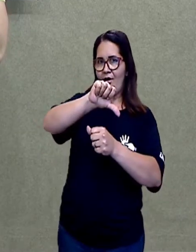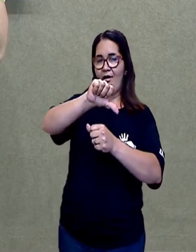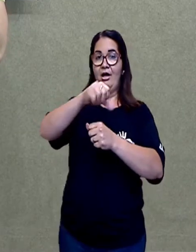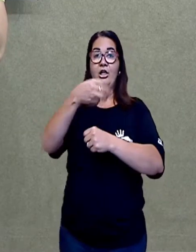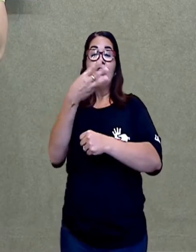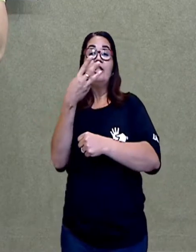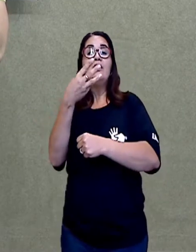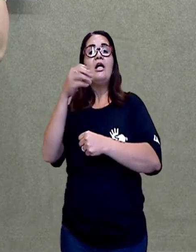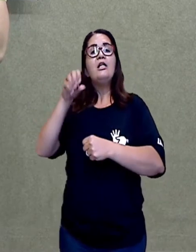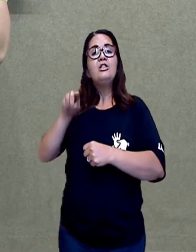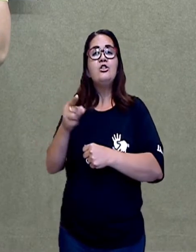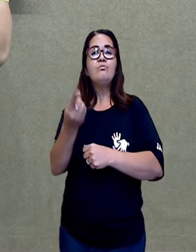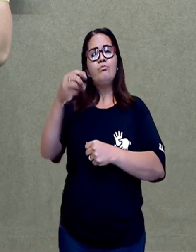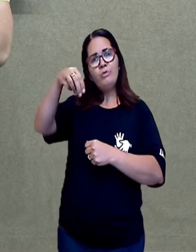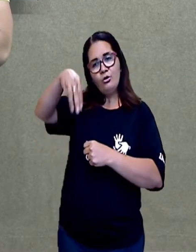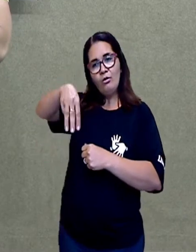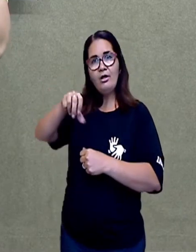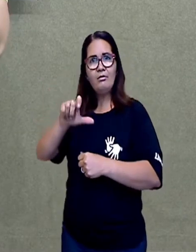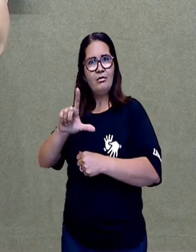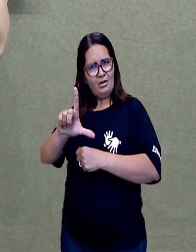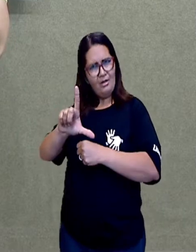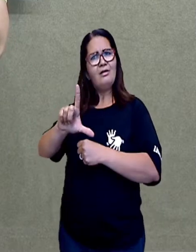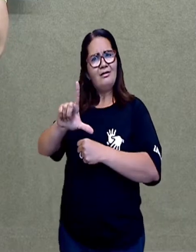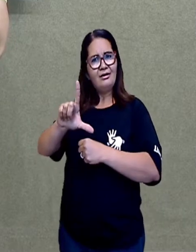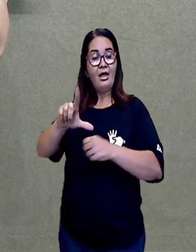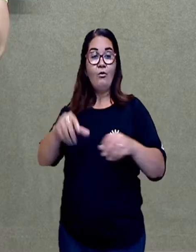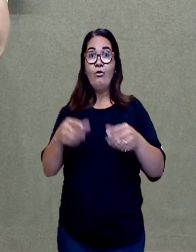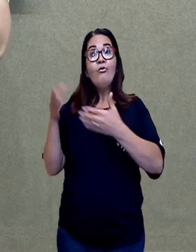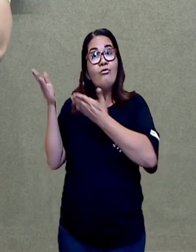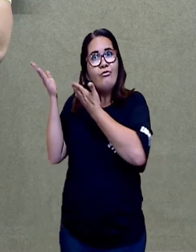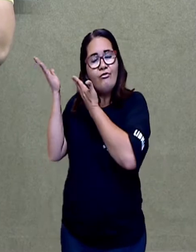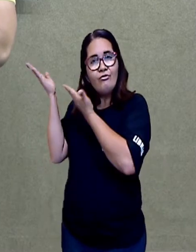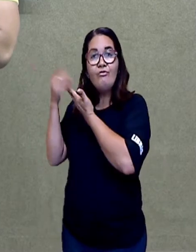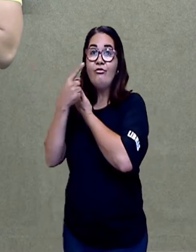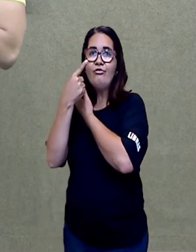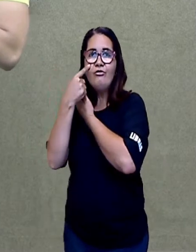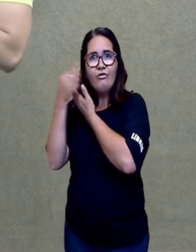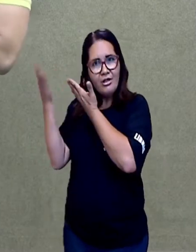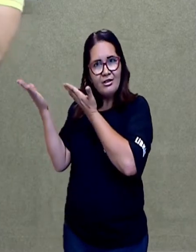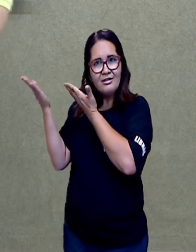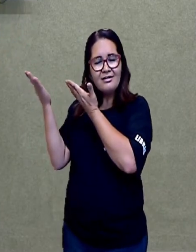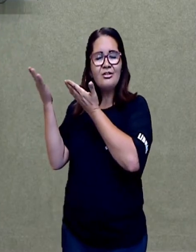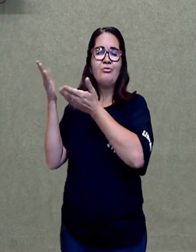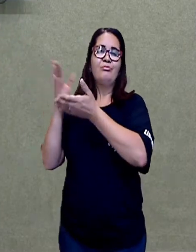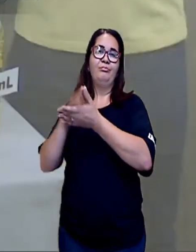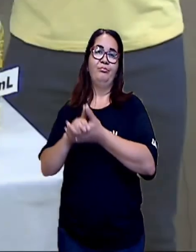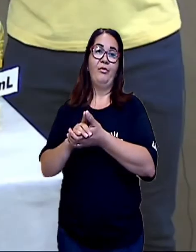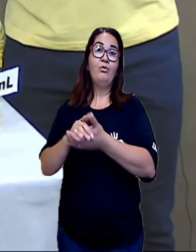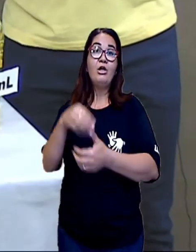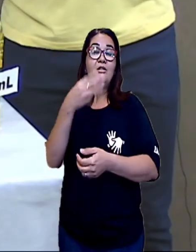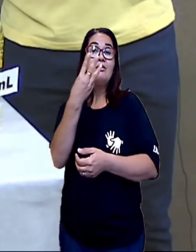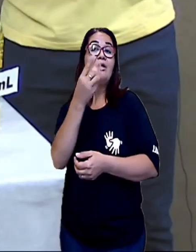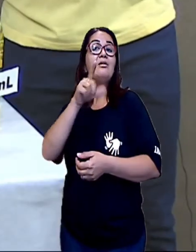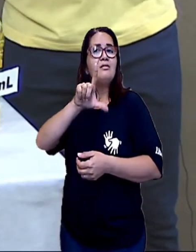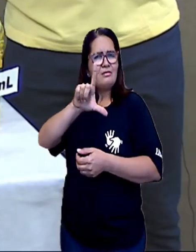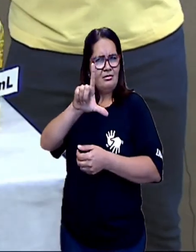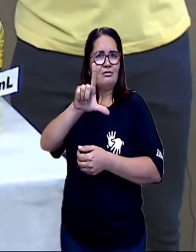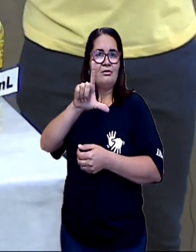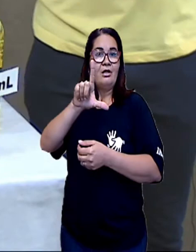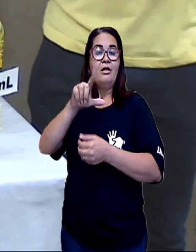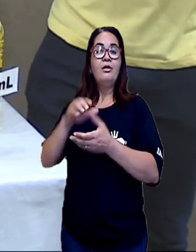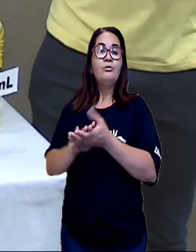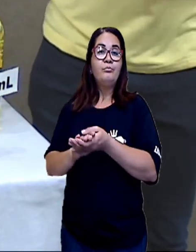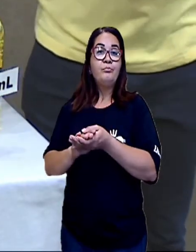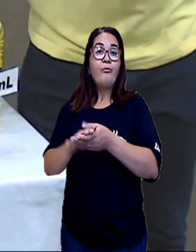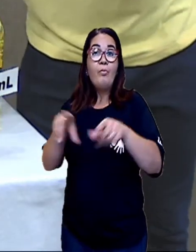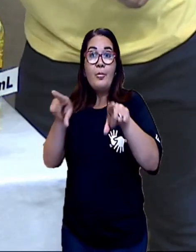tenho 3.000 ml. Então, ele tem a capacidade de 3 litros. Outro recipiente que nós temos aqui,